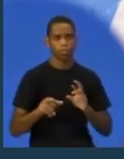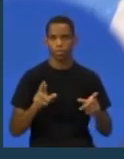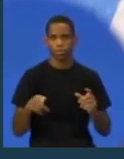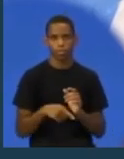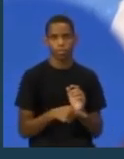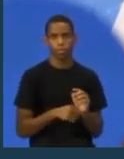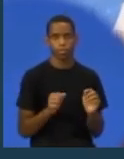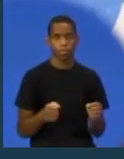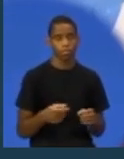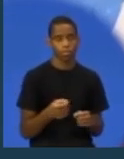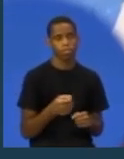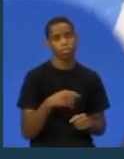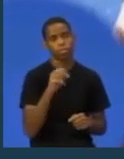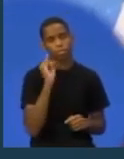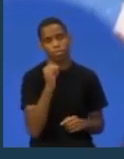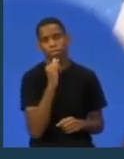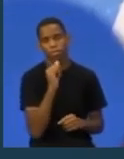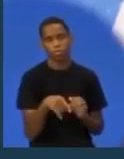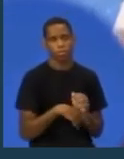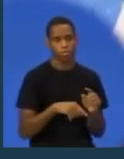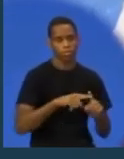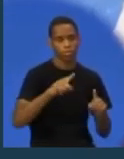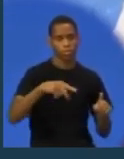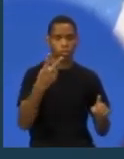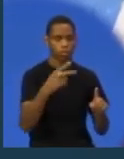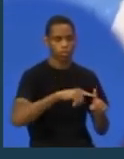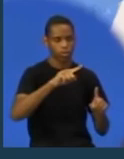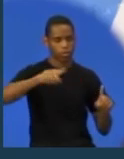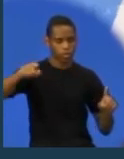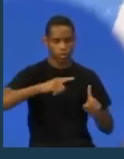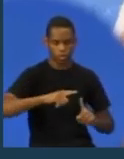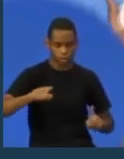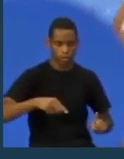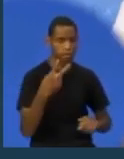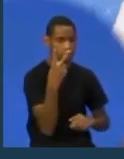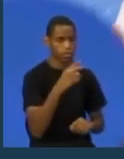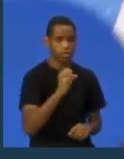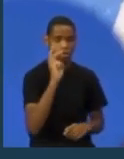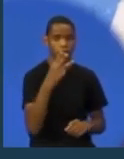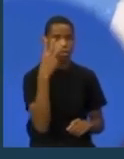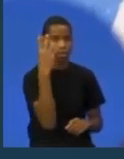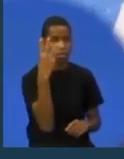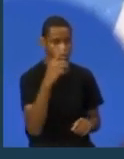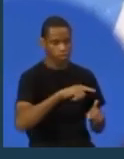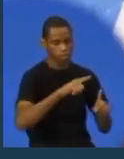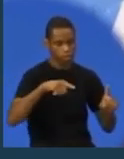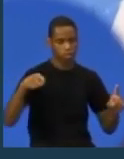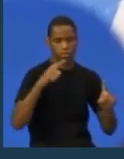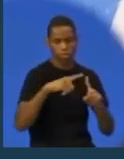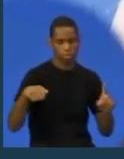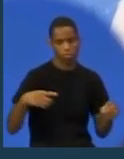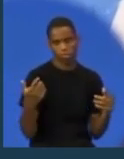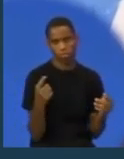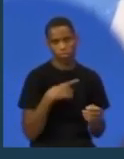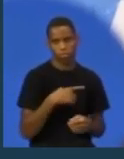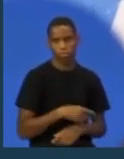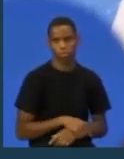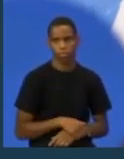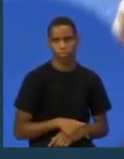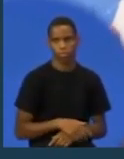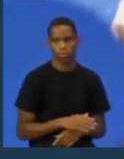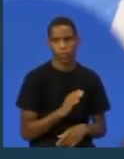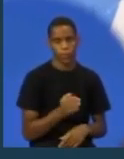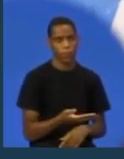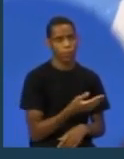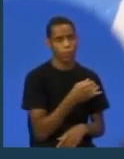variável ao mesmo tempo. Então, se você tiver duas linhas, você tem duas variáveis. Se você tiver três linhas, você tem três variáveis. No